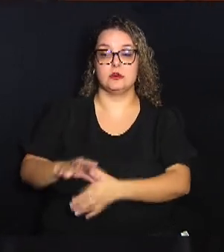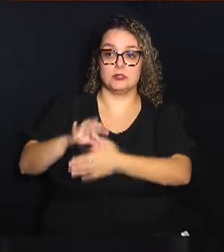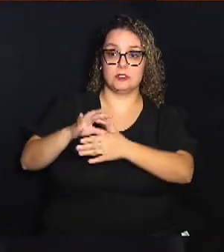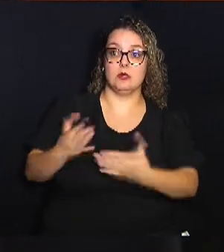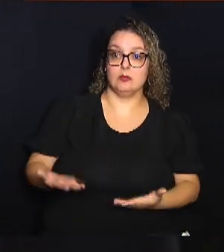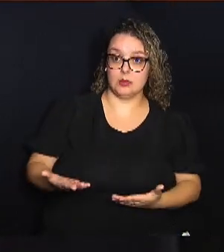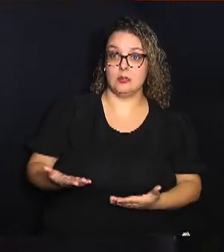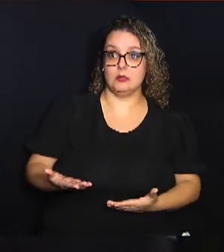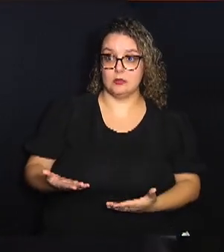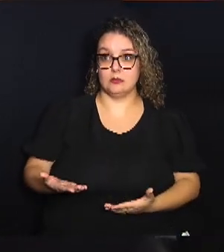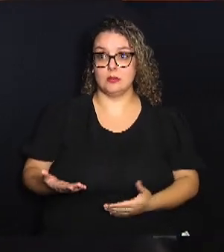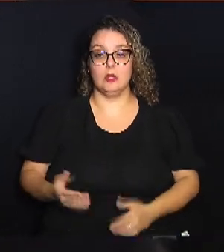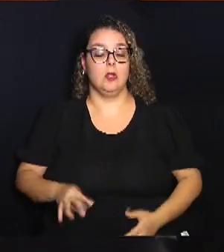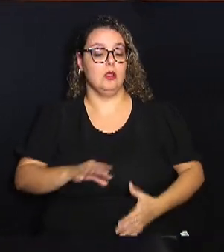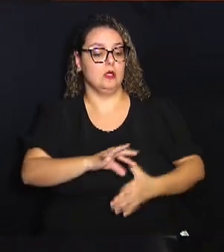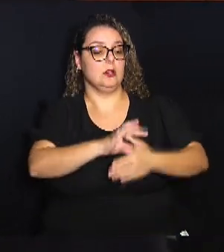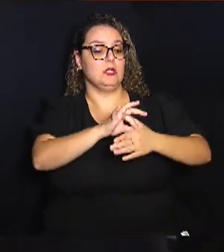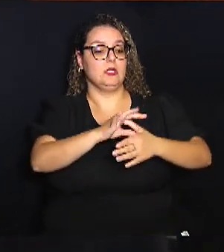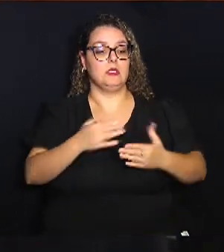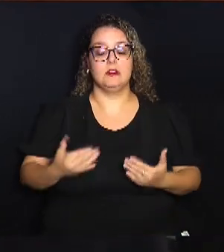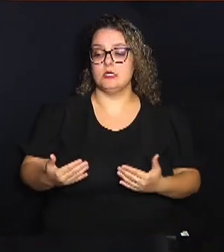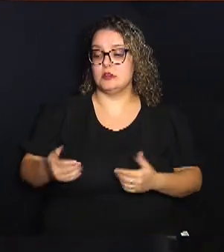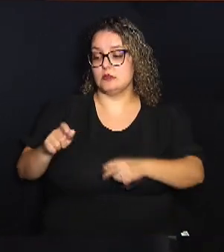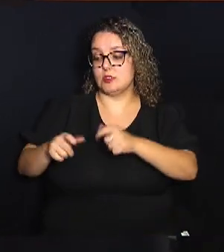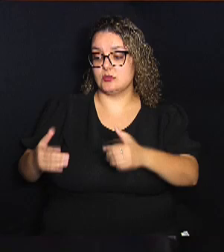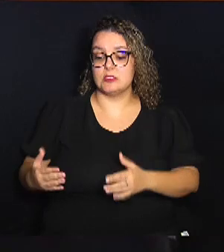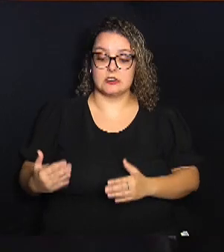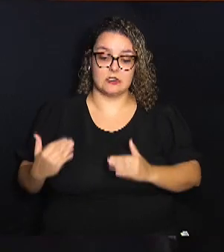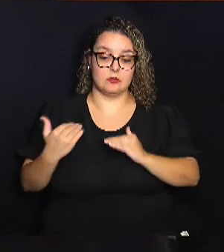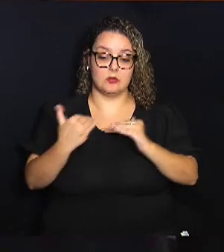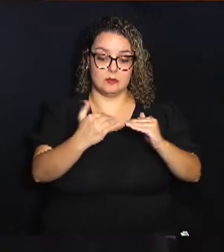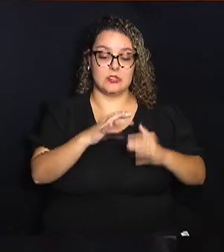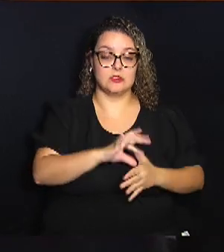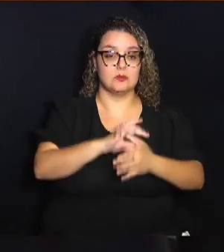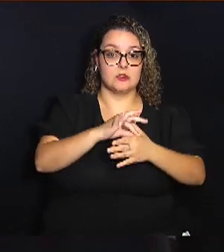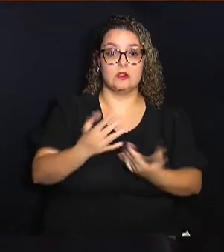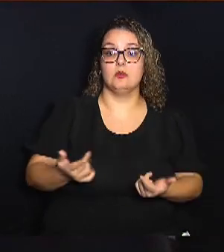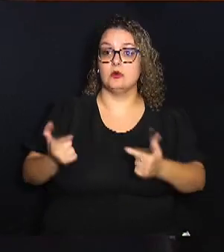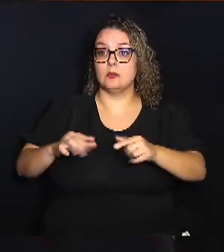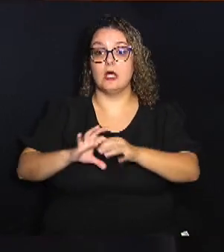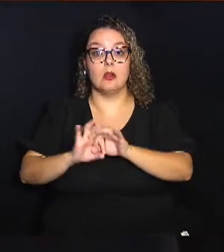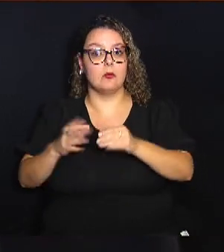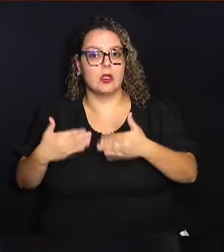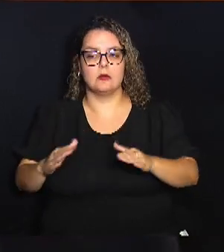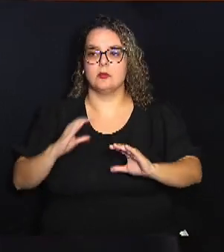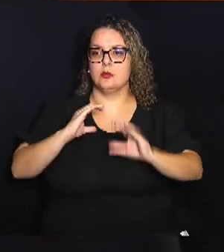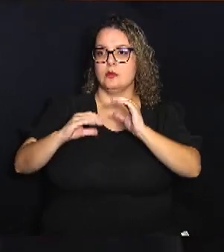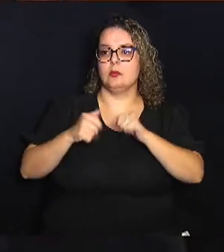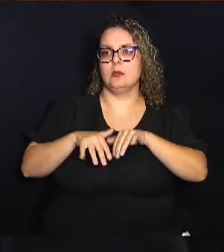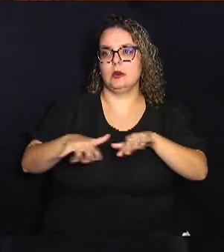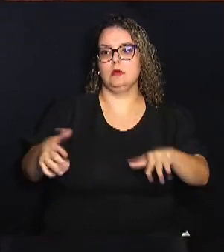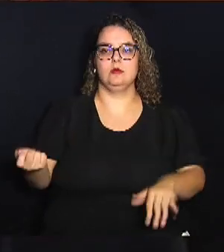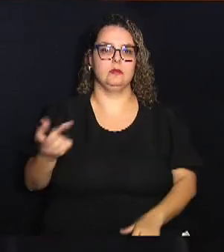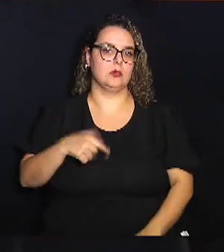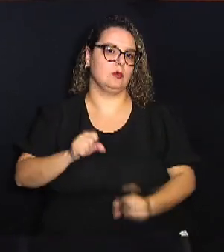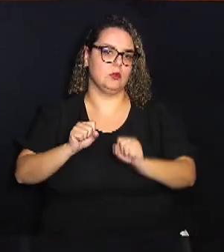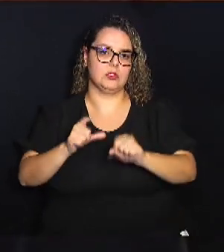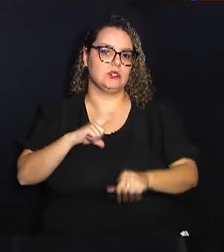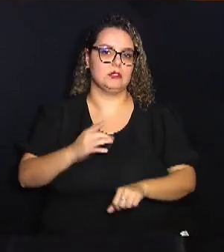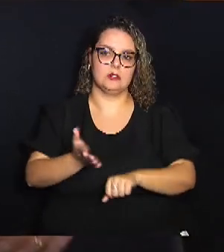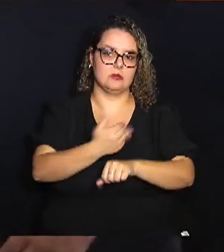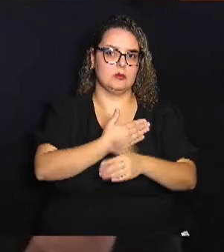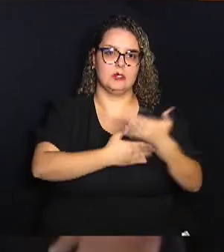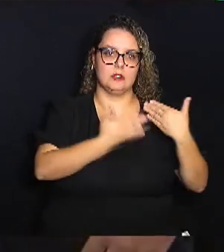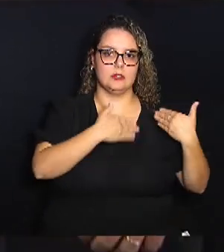poder estar aberto para o momento que seja necessário, ou até que as pessoas possam ter um nível de comunicação muito mais ampla do que a gente poderia ter há alguns